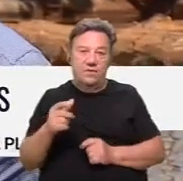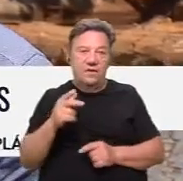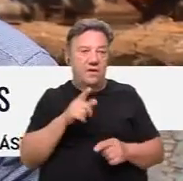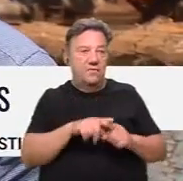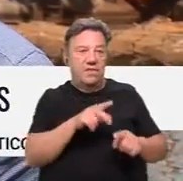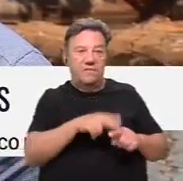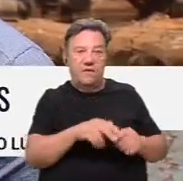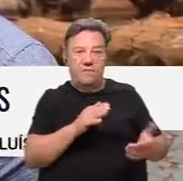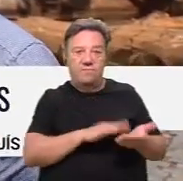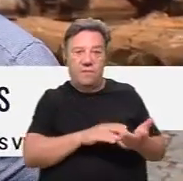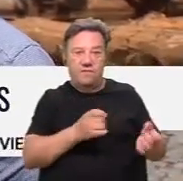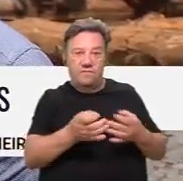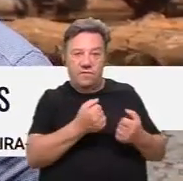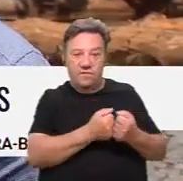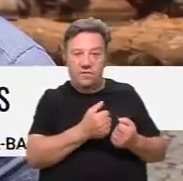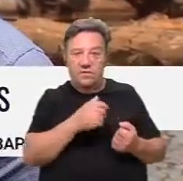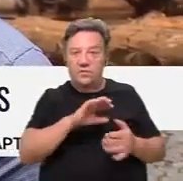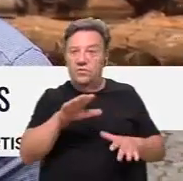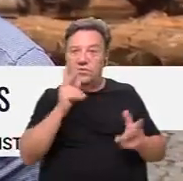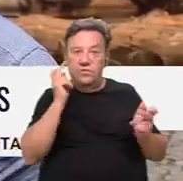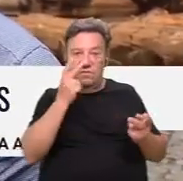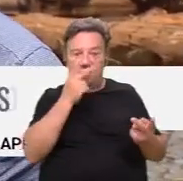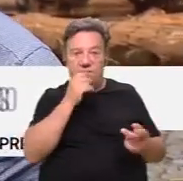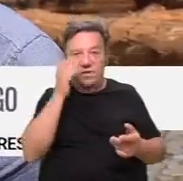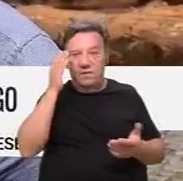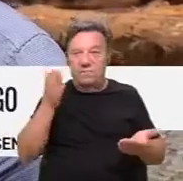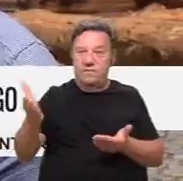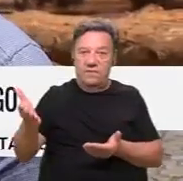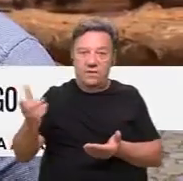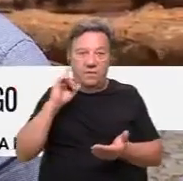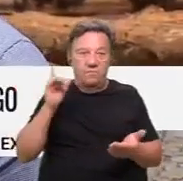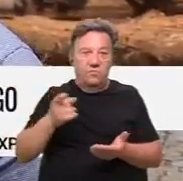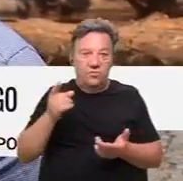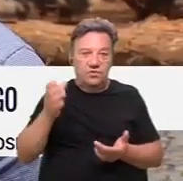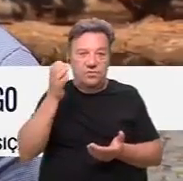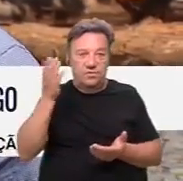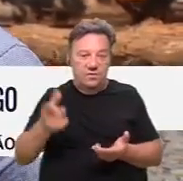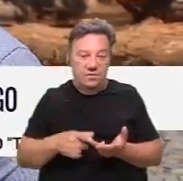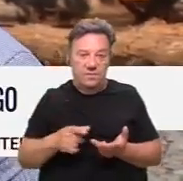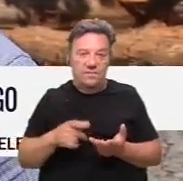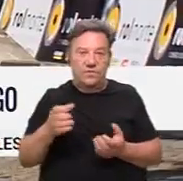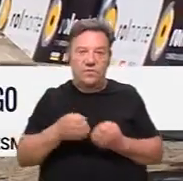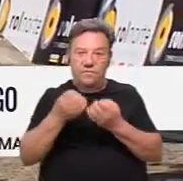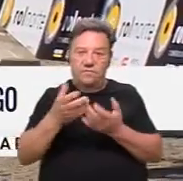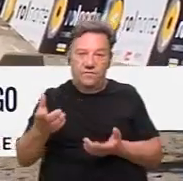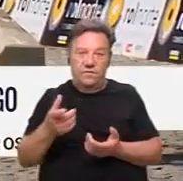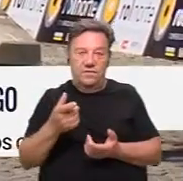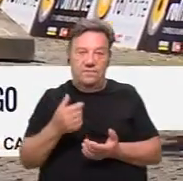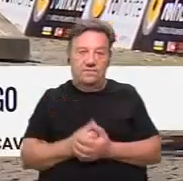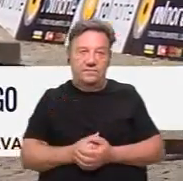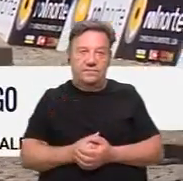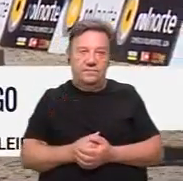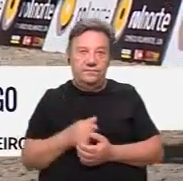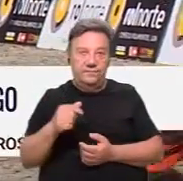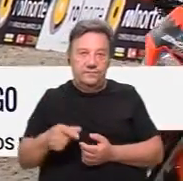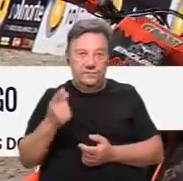das provas, onde todos aqueles que nos visitarem podem usufruir de música, de cultura, de convívio entre as pessoas. Esta